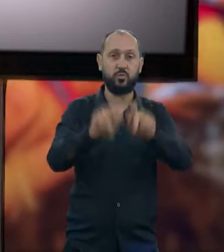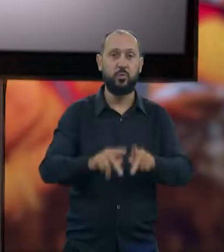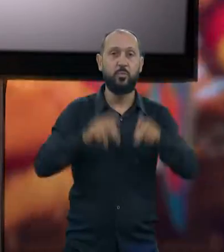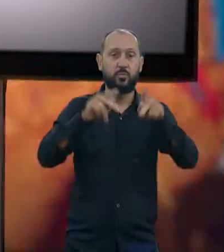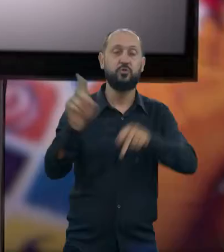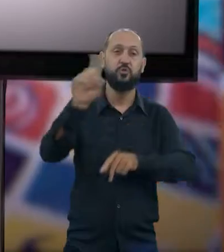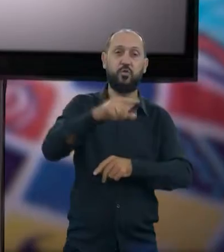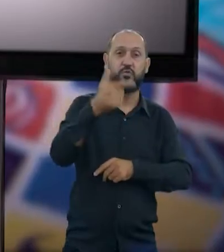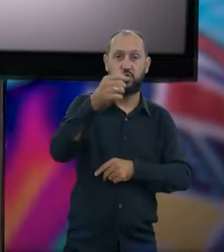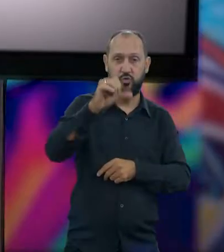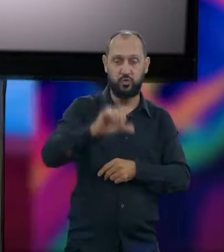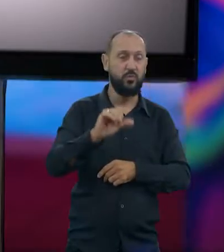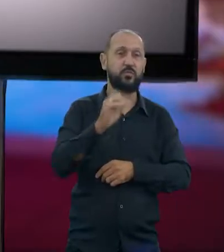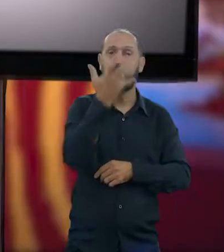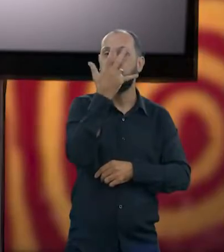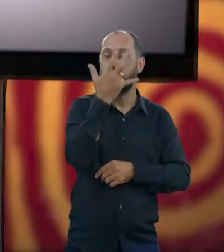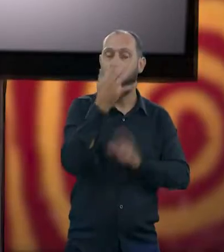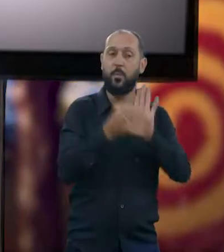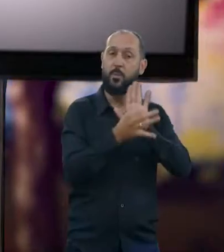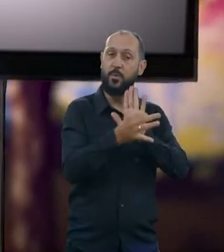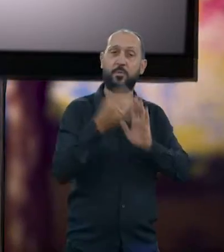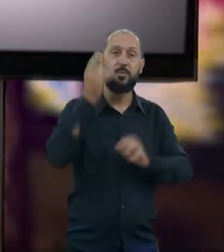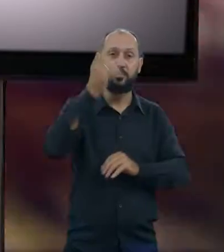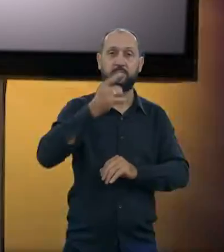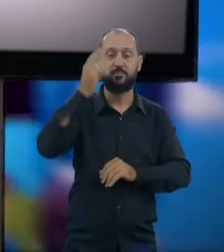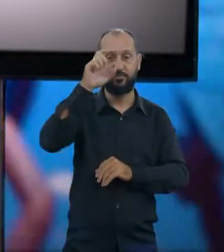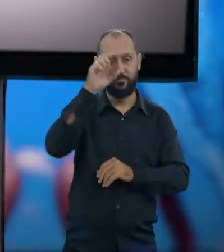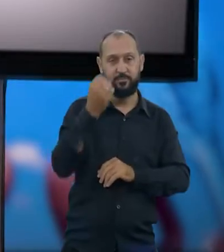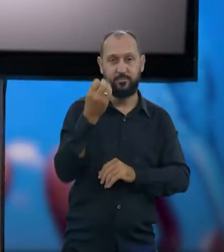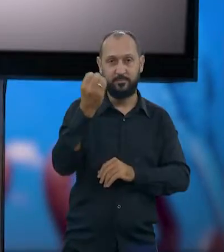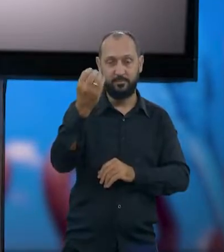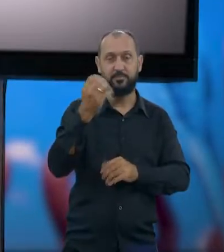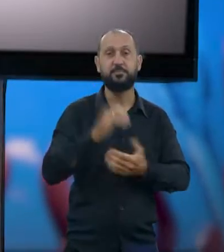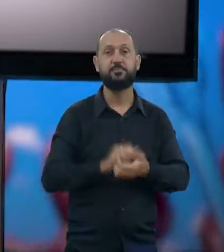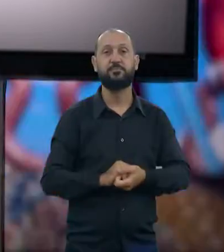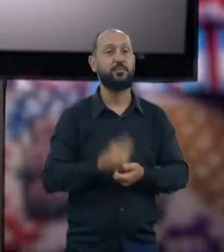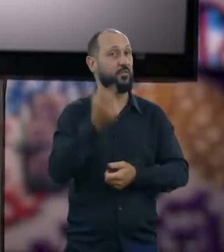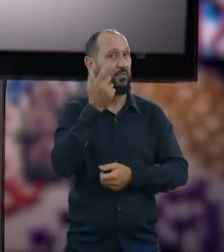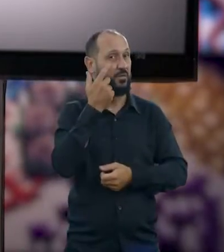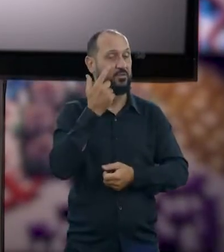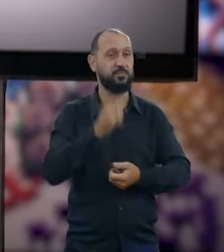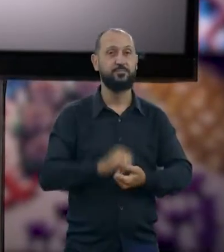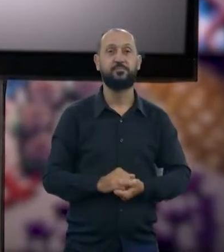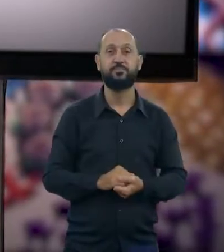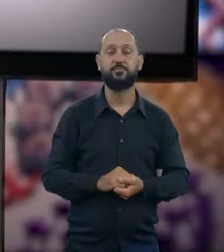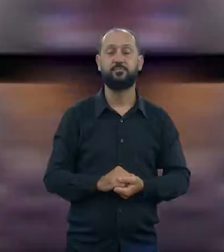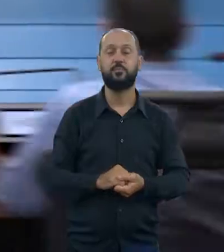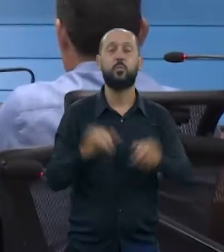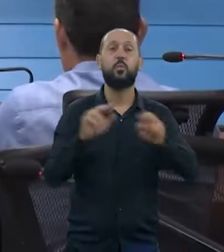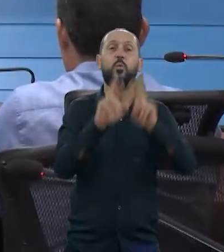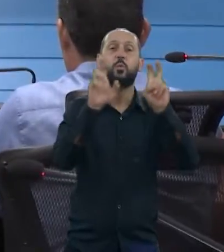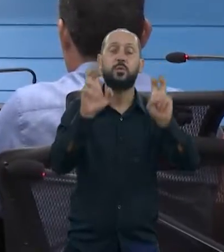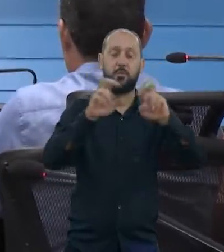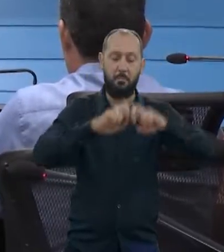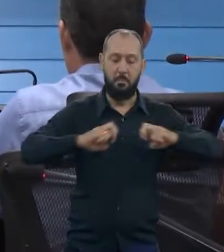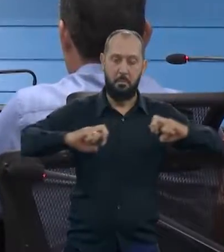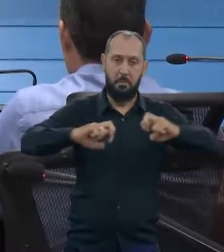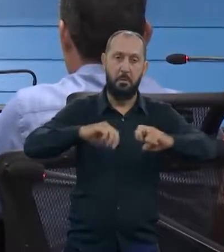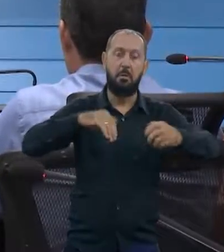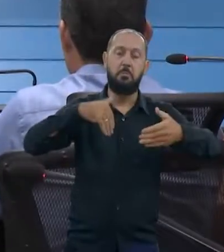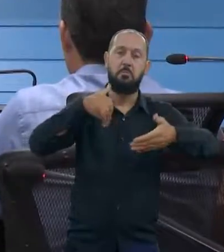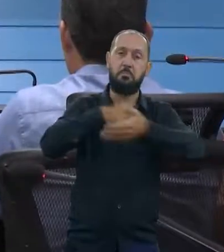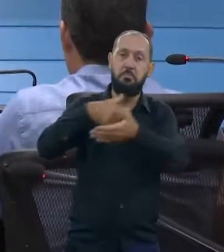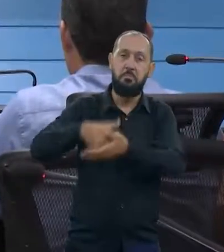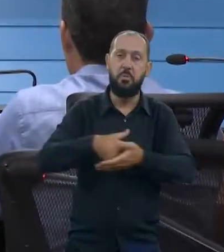audiência pública em 29 de fevereiro, proposta pelo deputado Pedrocian Neto. Veja. Com o tema Estádio